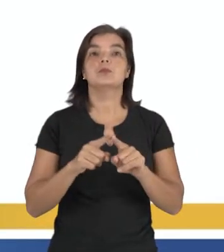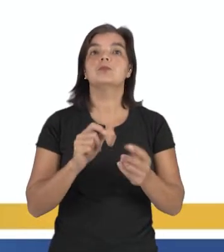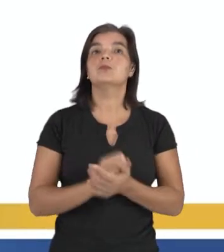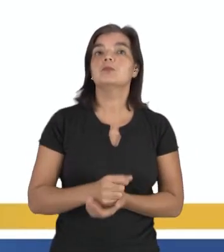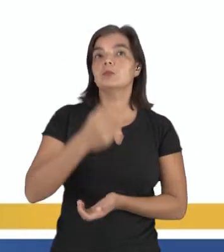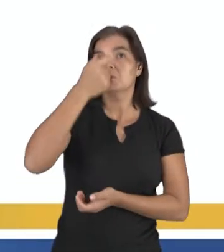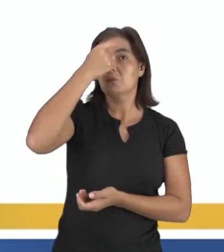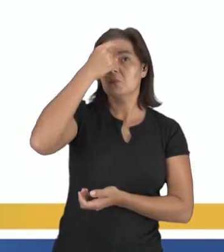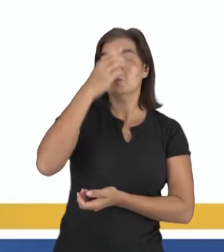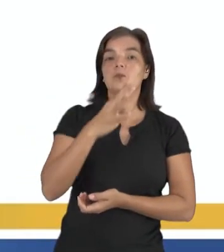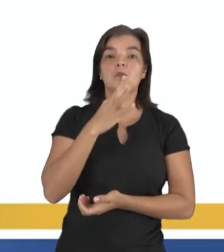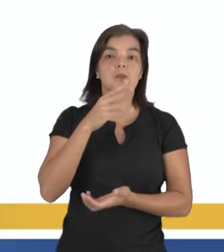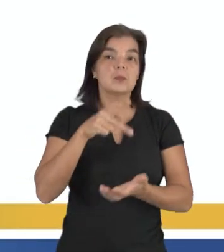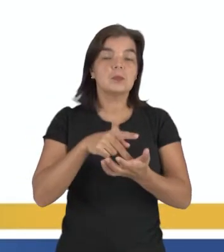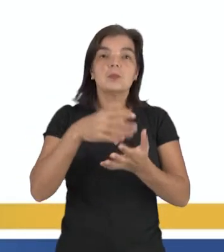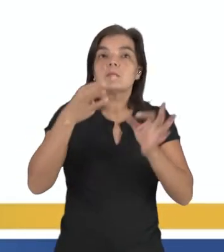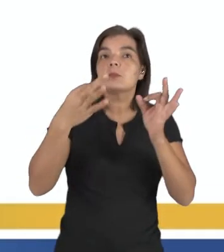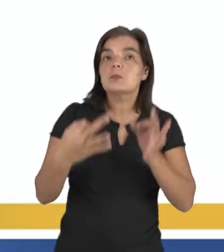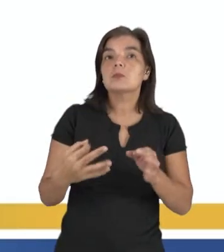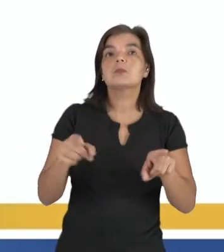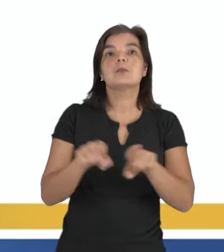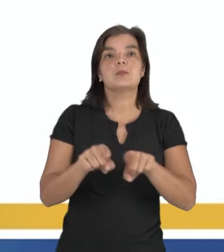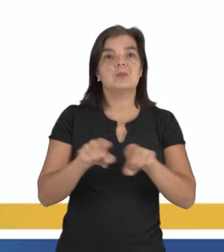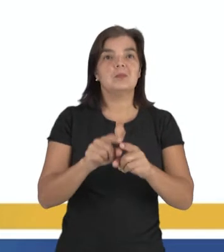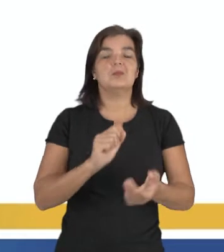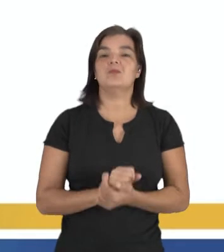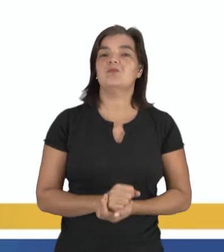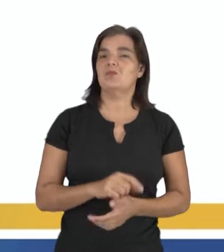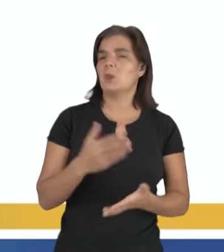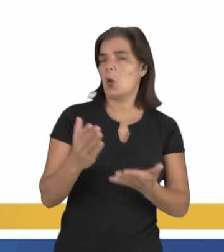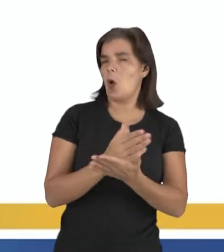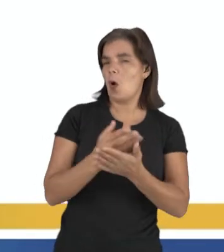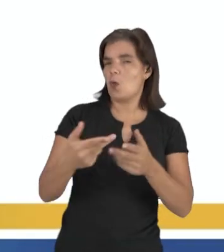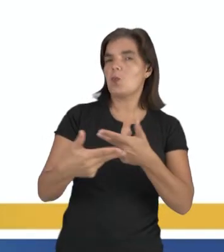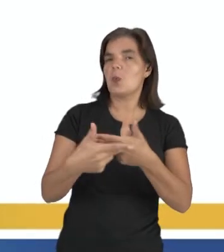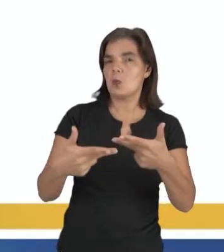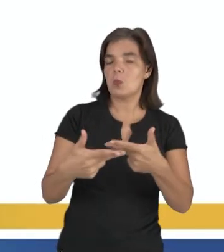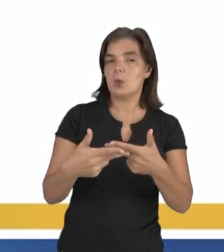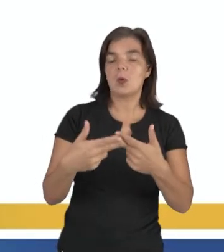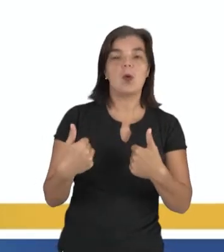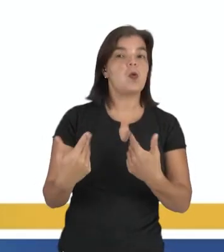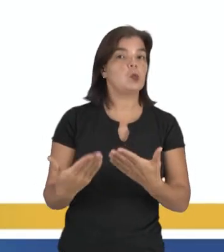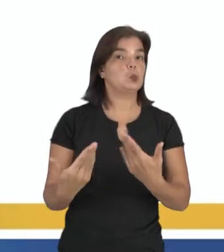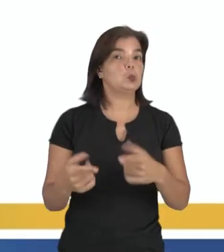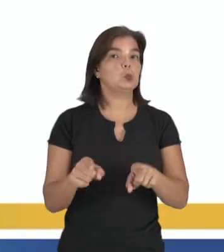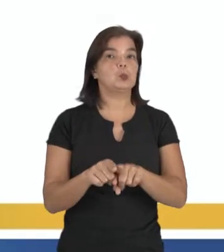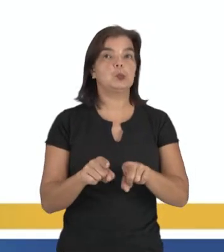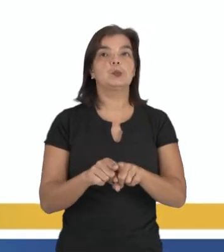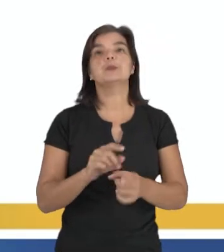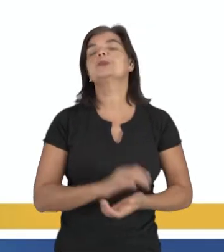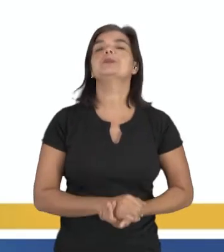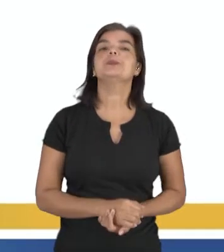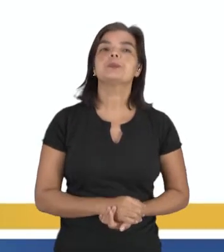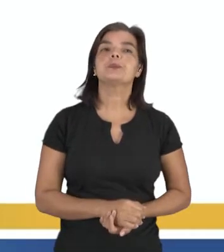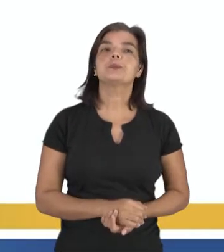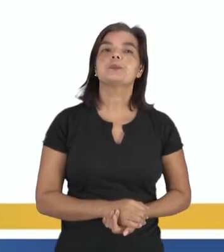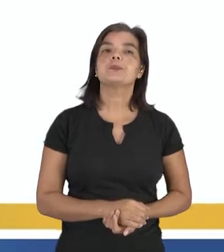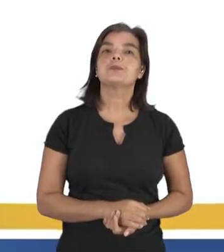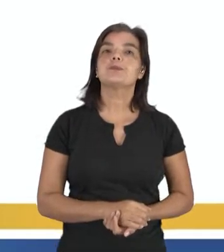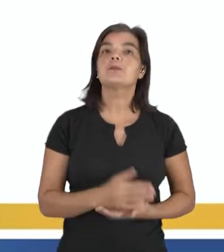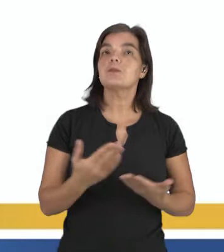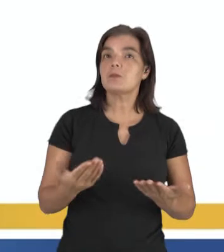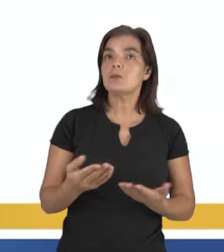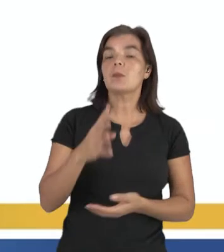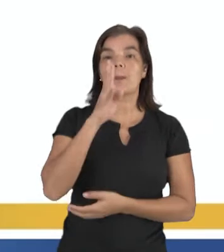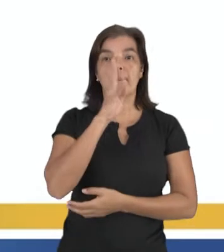a capacidade de conhecer a verdade absoluta e ele se abstém de algum juízo, ele suspende o seu juízo. Então,